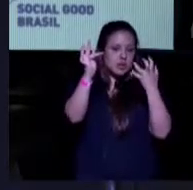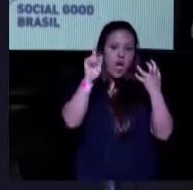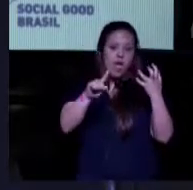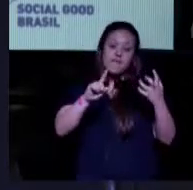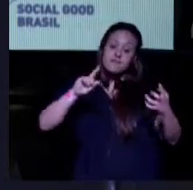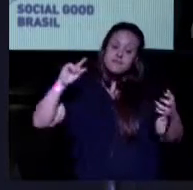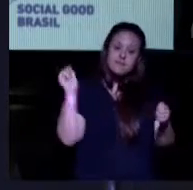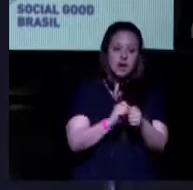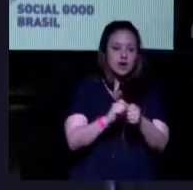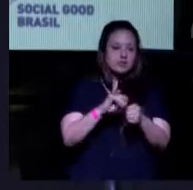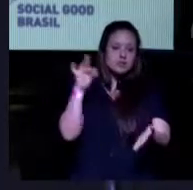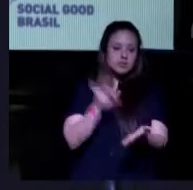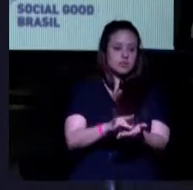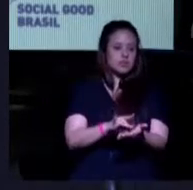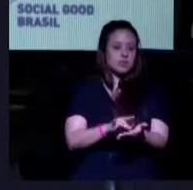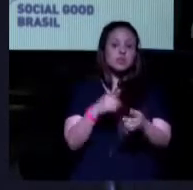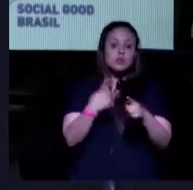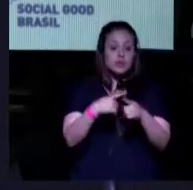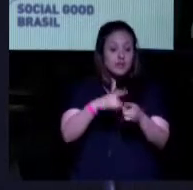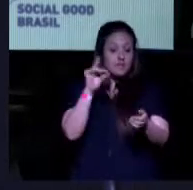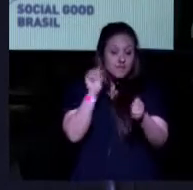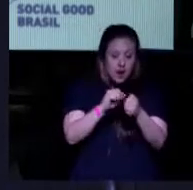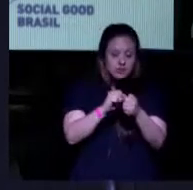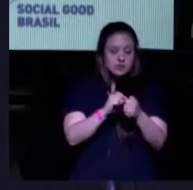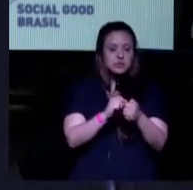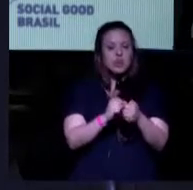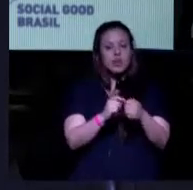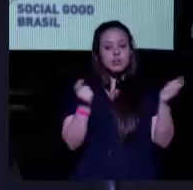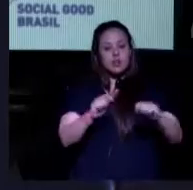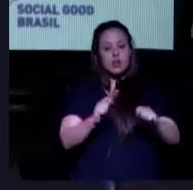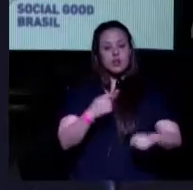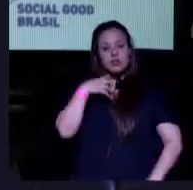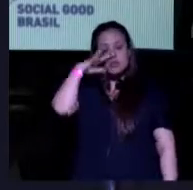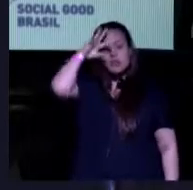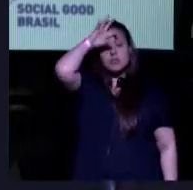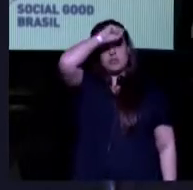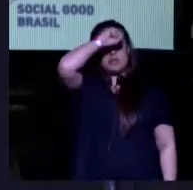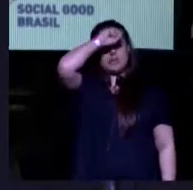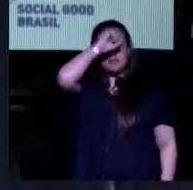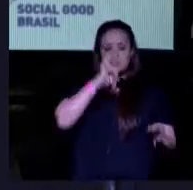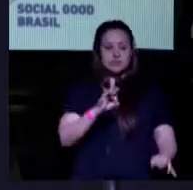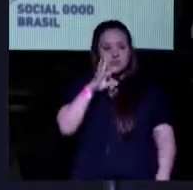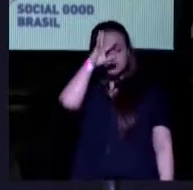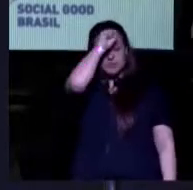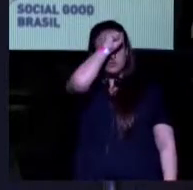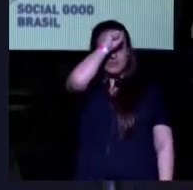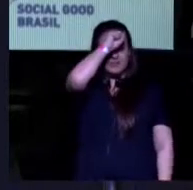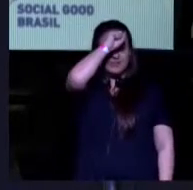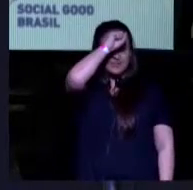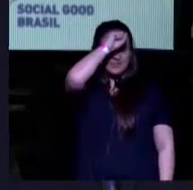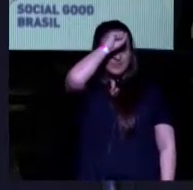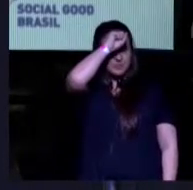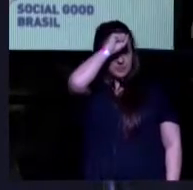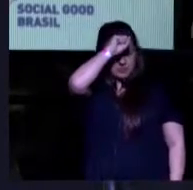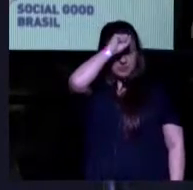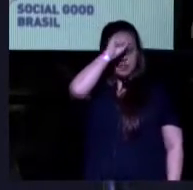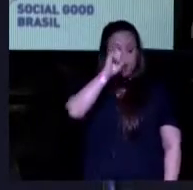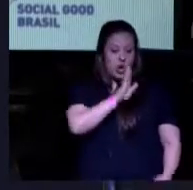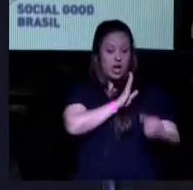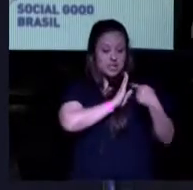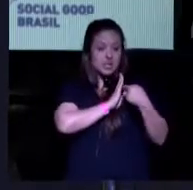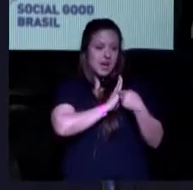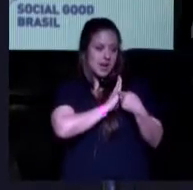sabe quando você faz não é intelectual não é racional é do coração é da emoção e da experiência